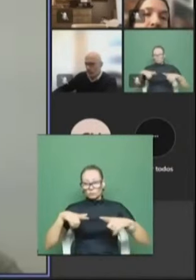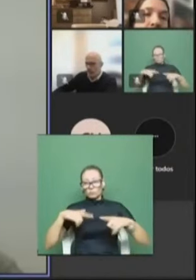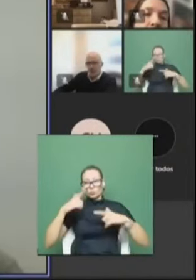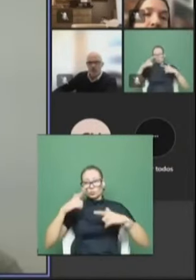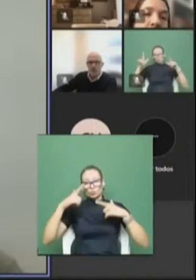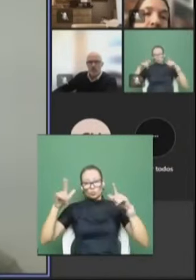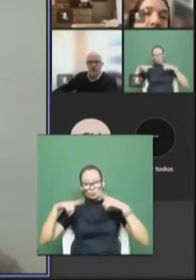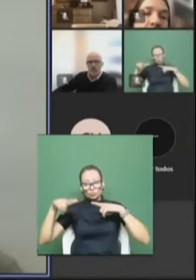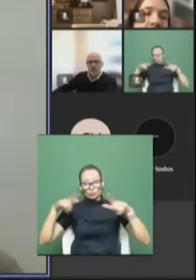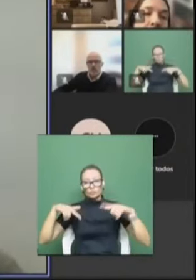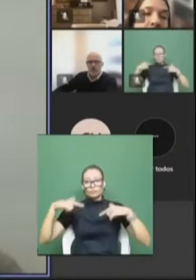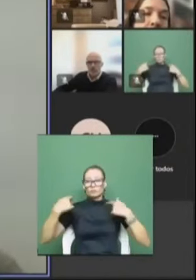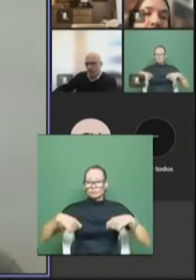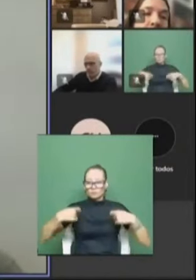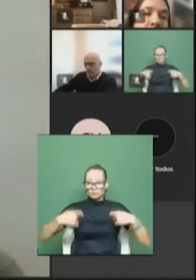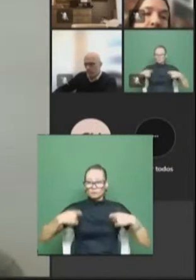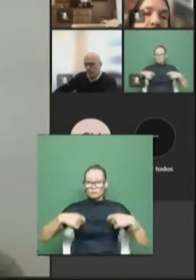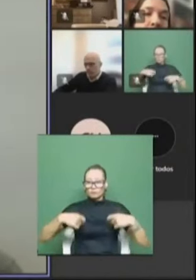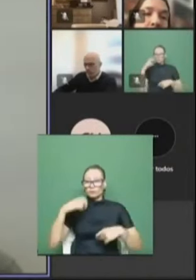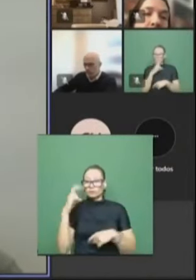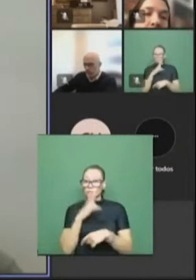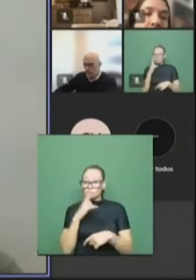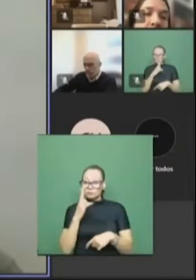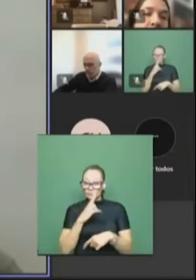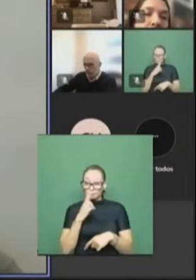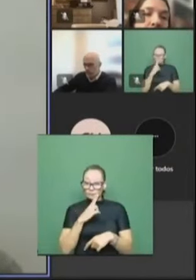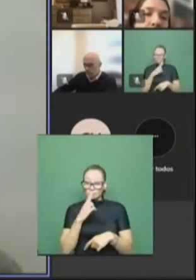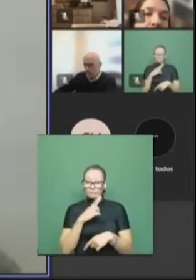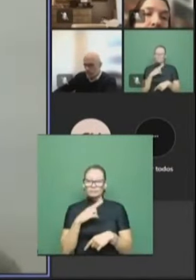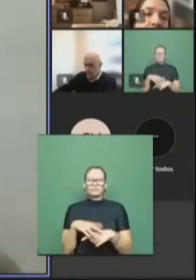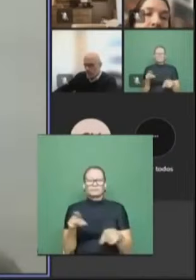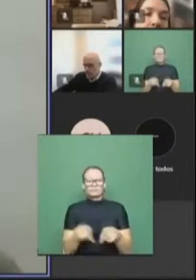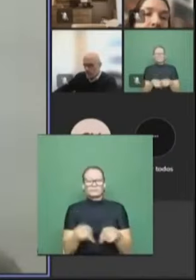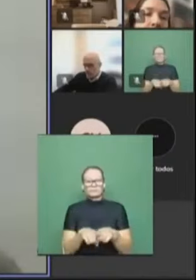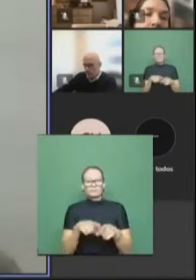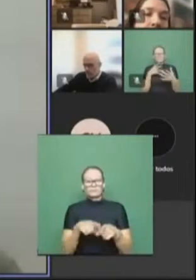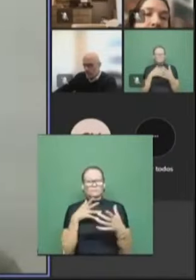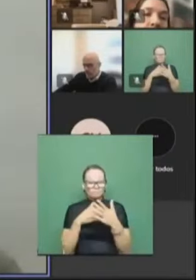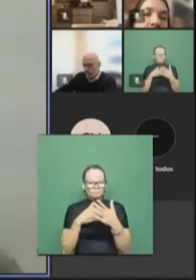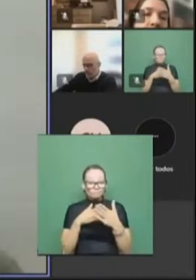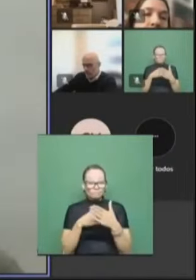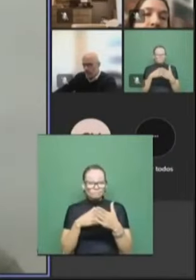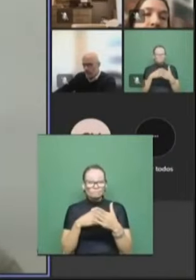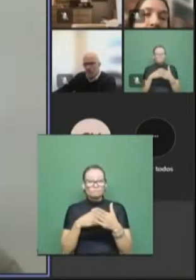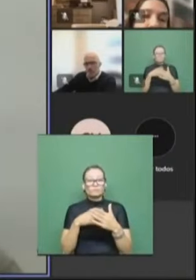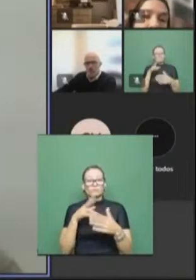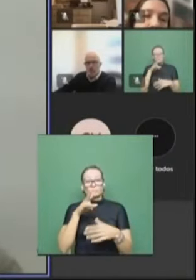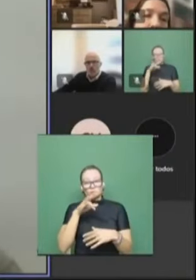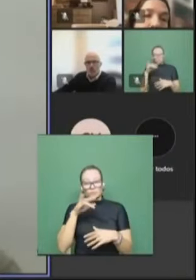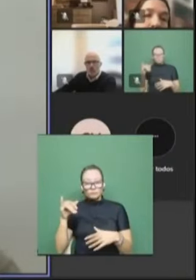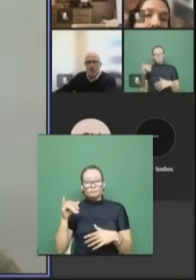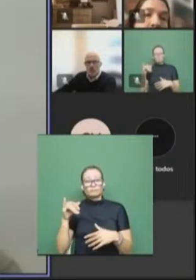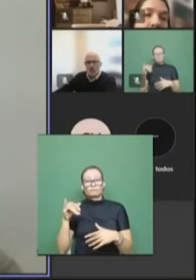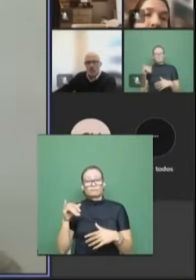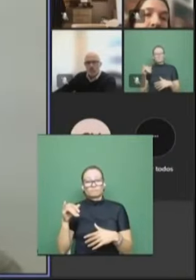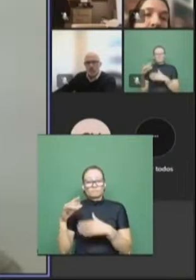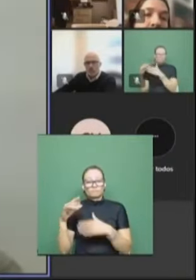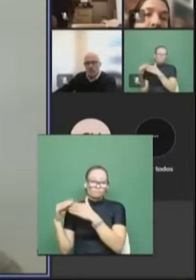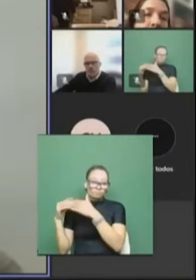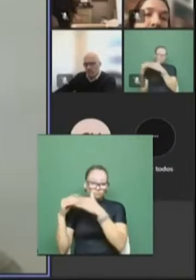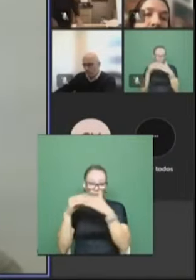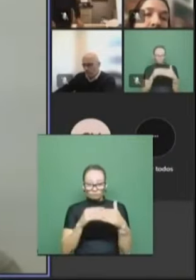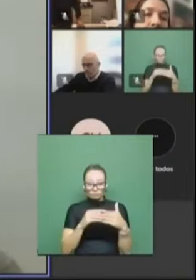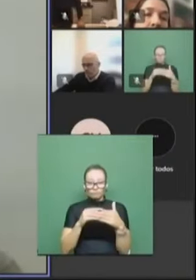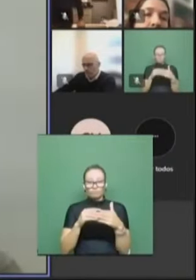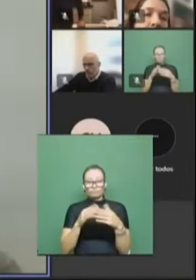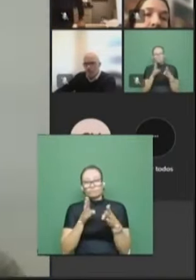necessidades também de emergências. E também o impacto que vai trazer nessas outras vias até a própria